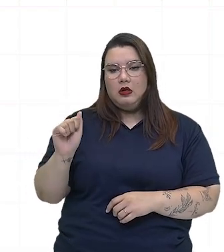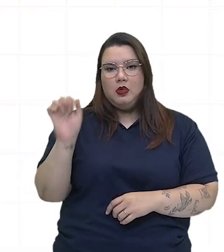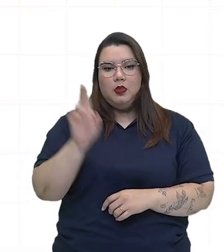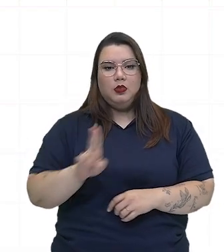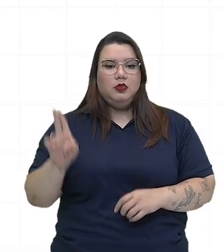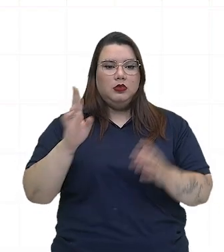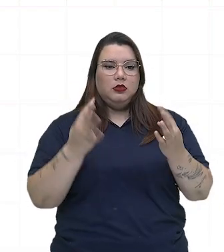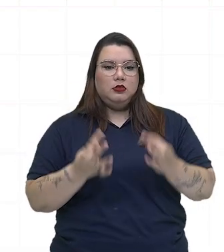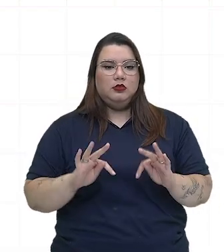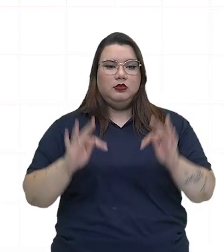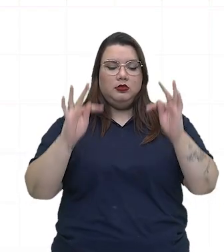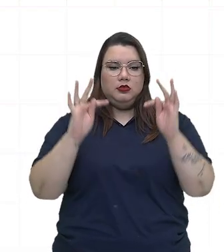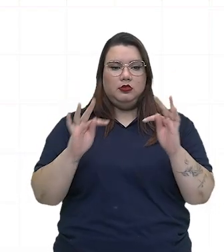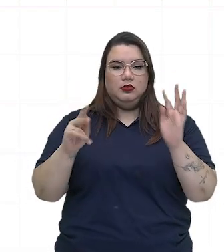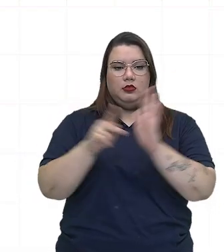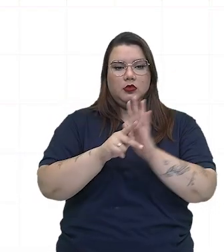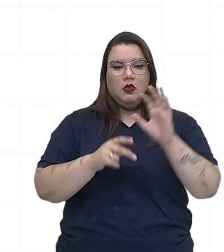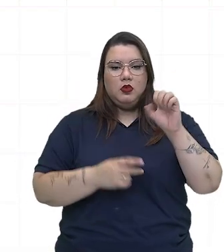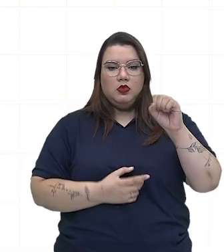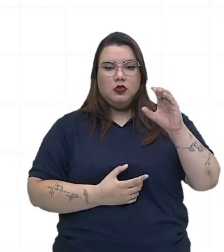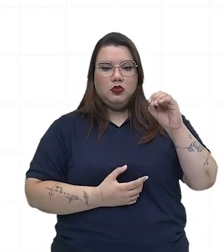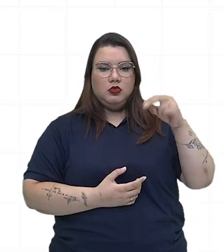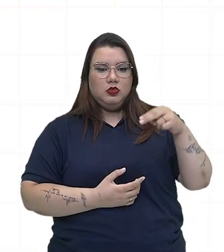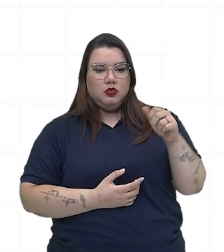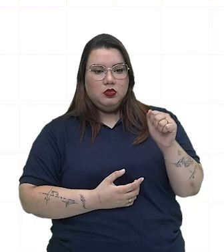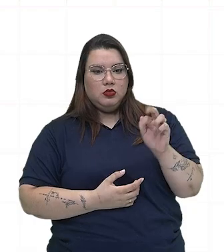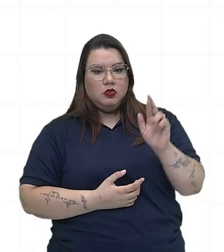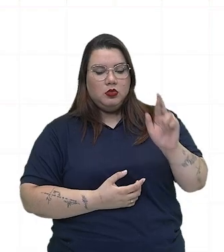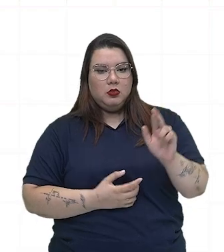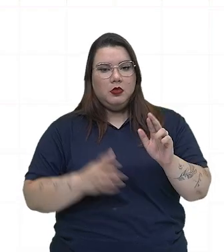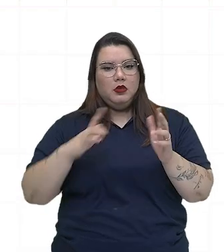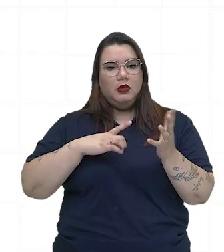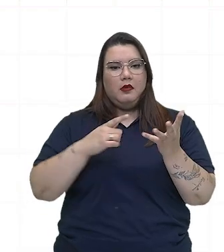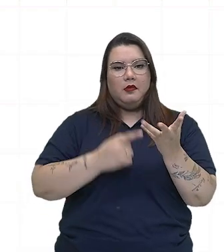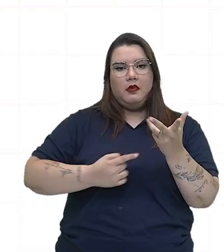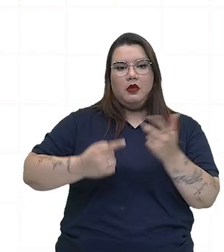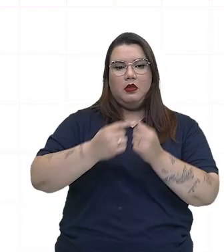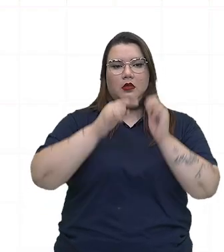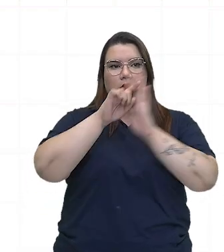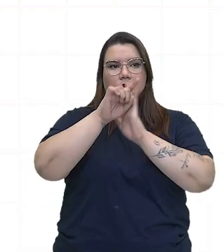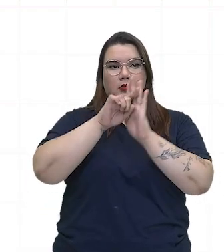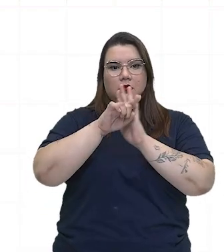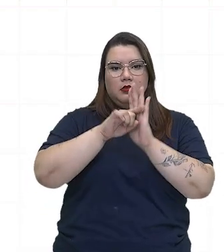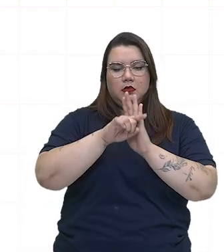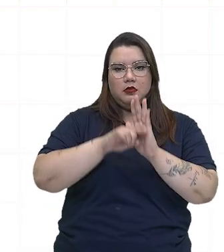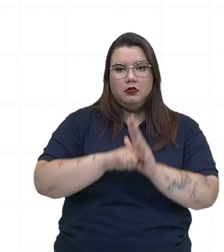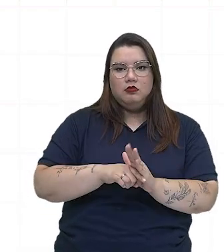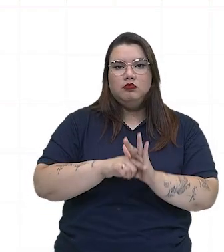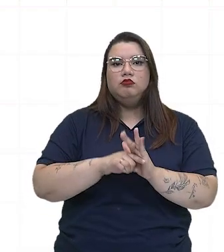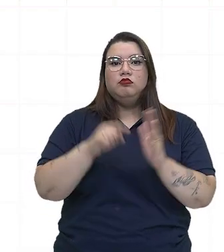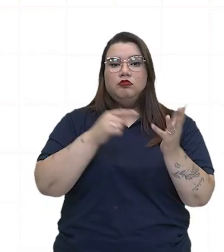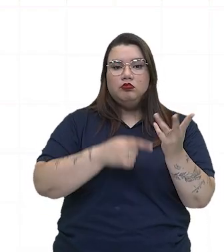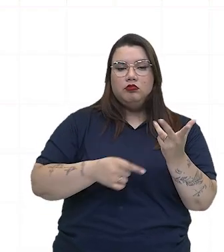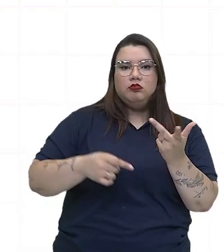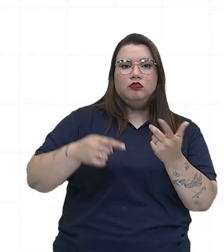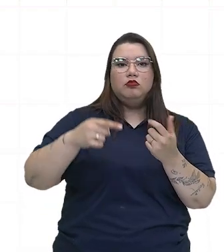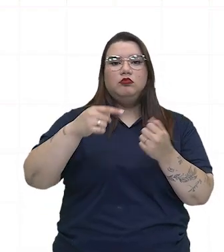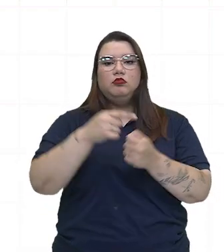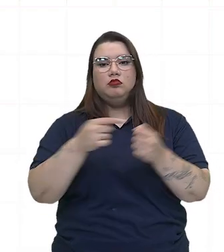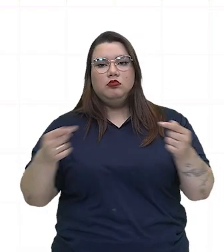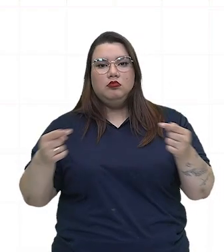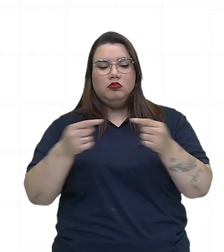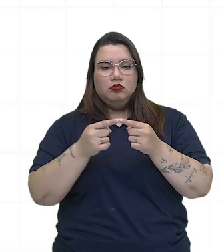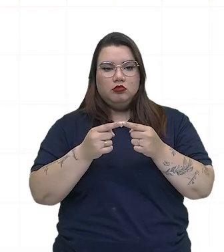a tecnologia do sonar para fazer várias pesquisas, várias investigações